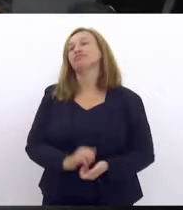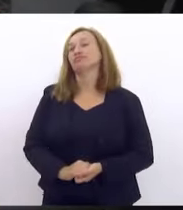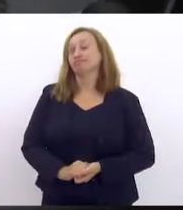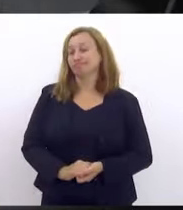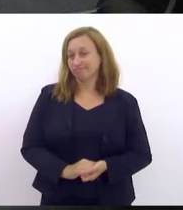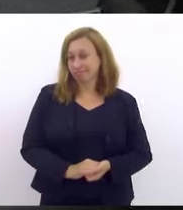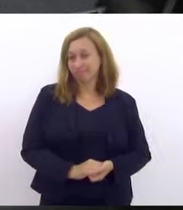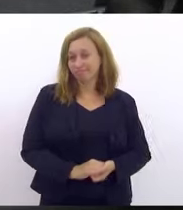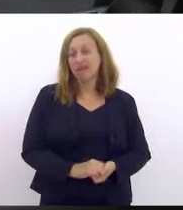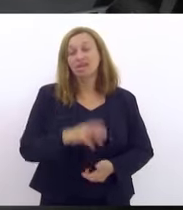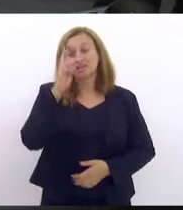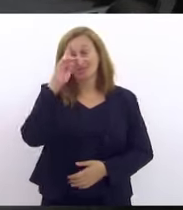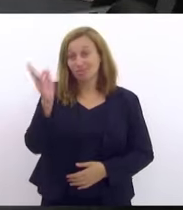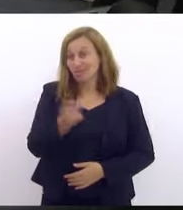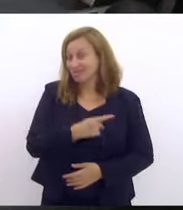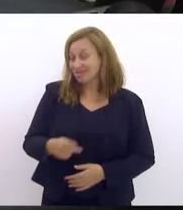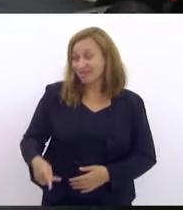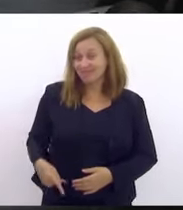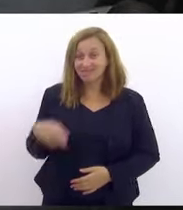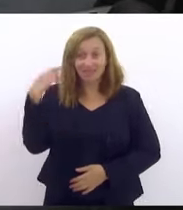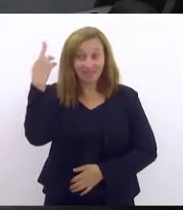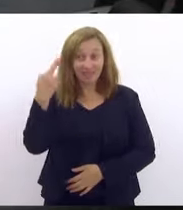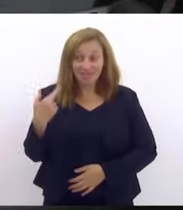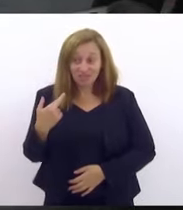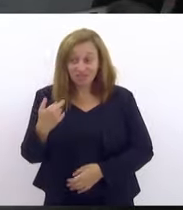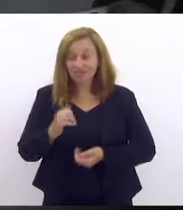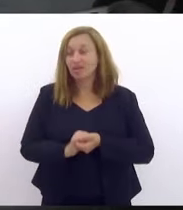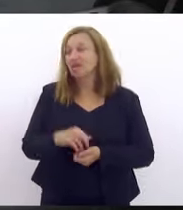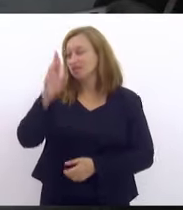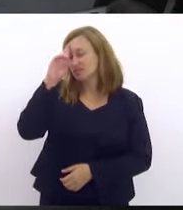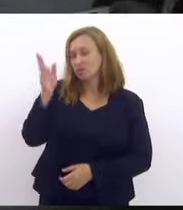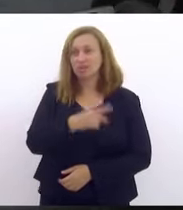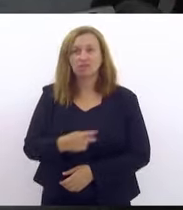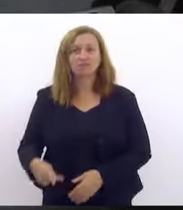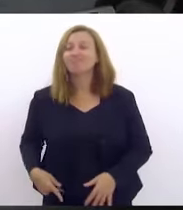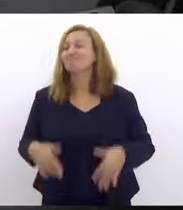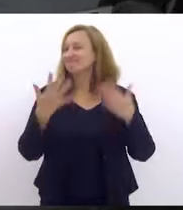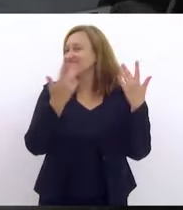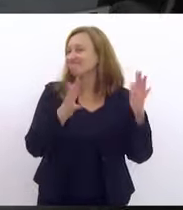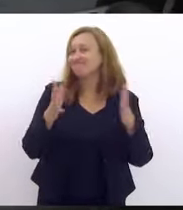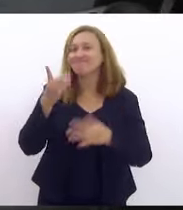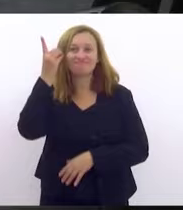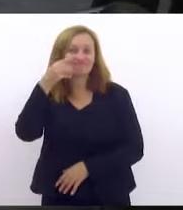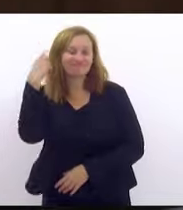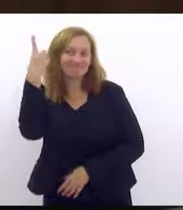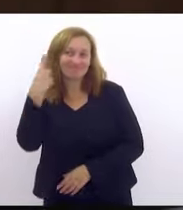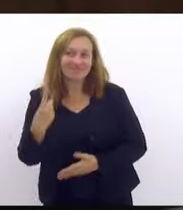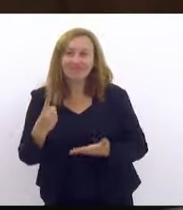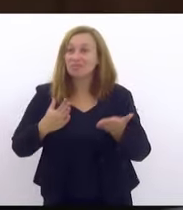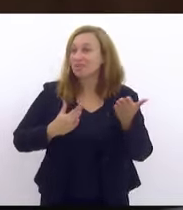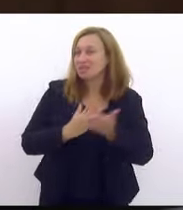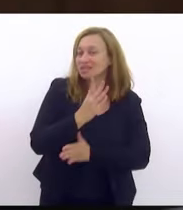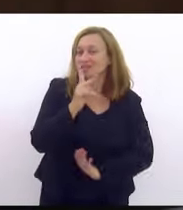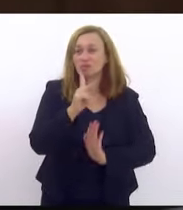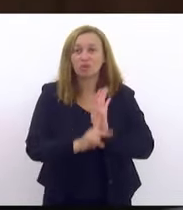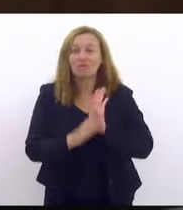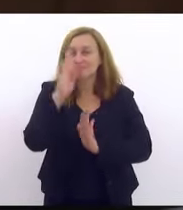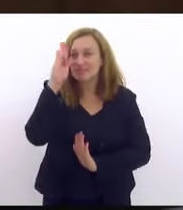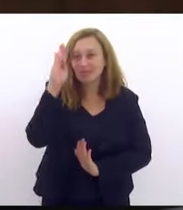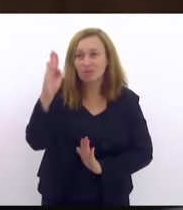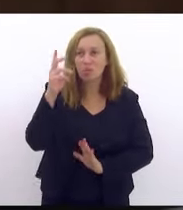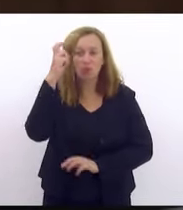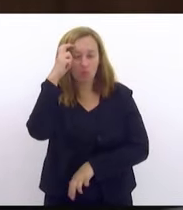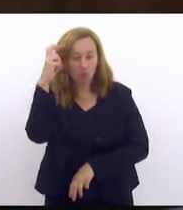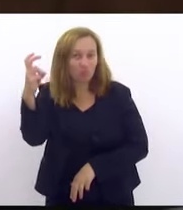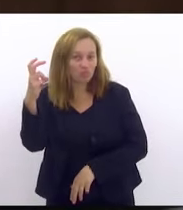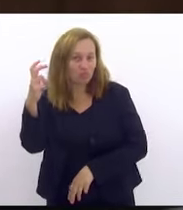Senhor presidente. Renatinha, vontade. Senhor presidente, para parabenizar a deputada Dani pela aprovação do projeto, é fundamental que a